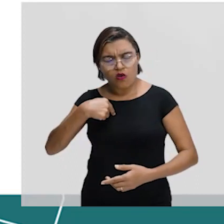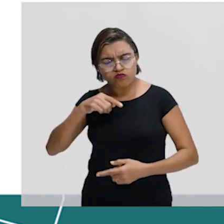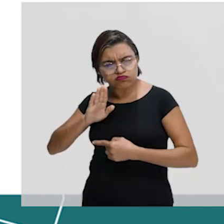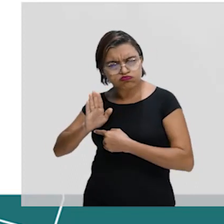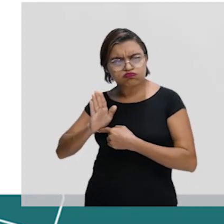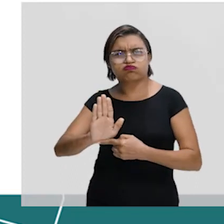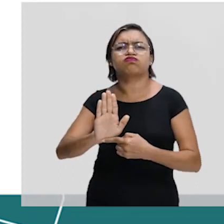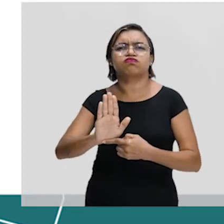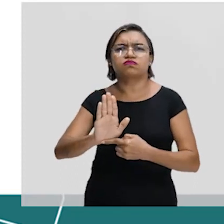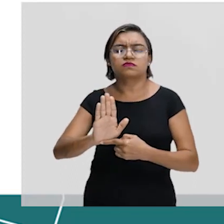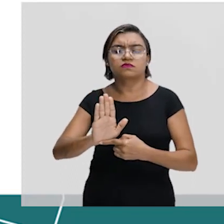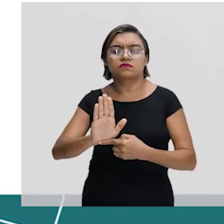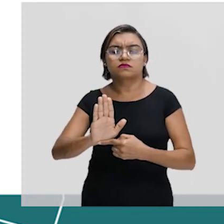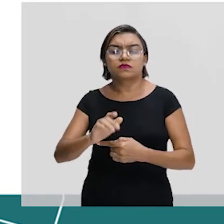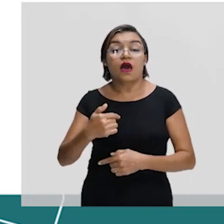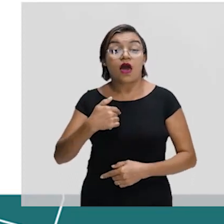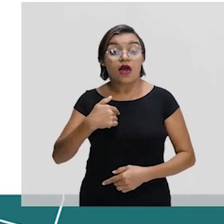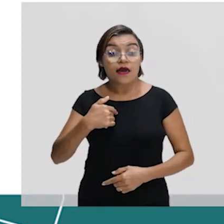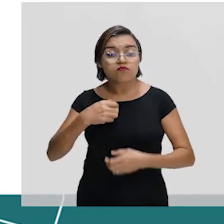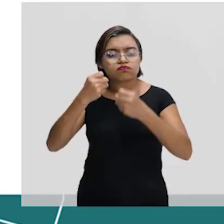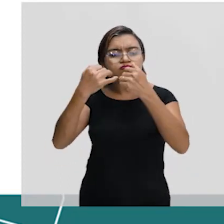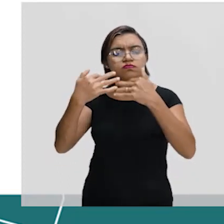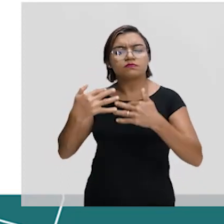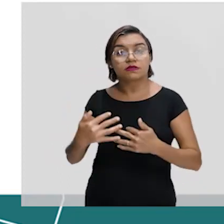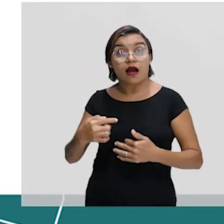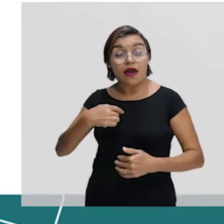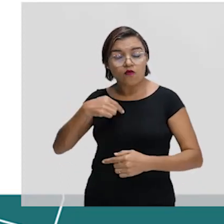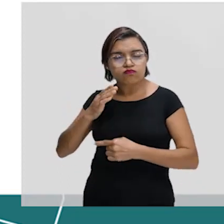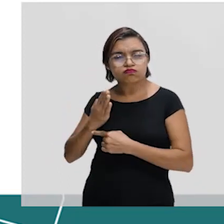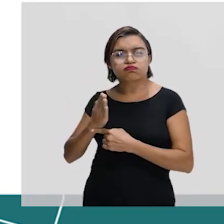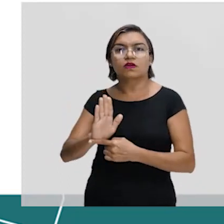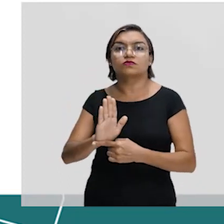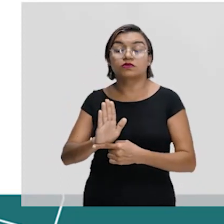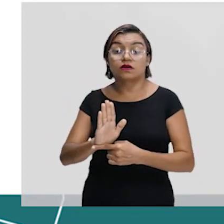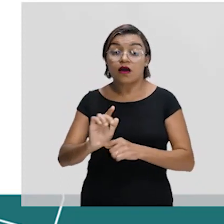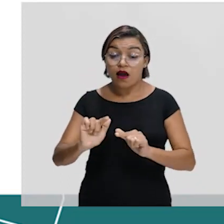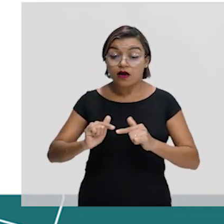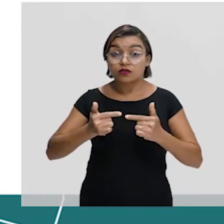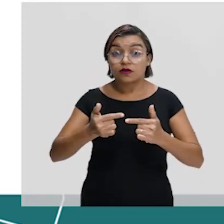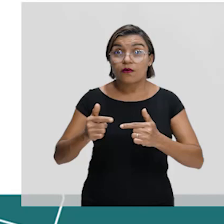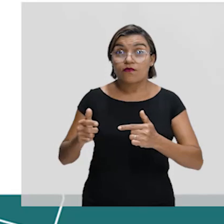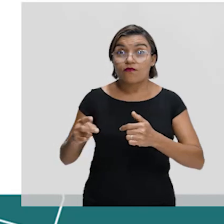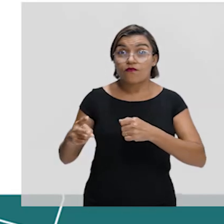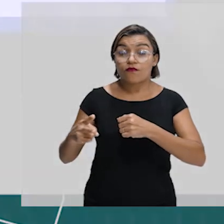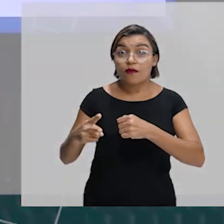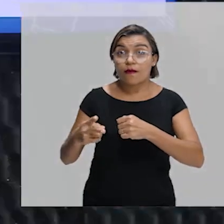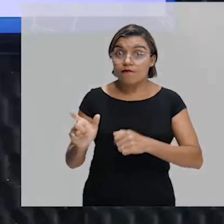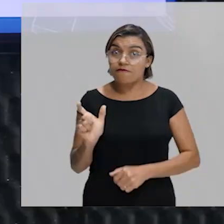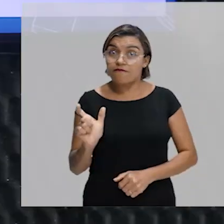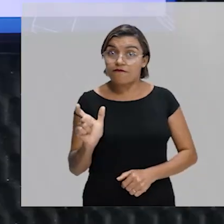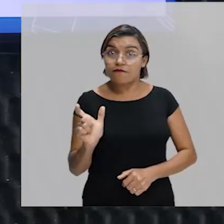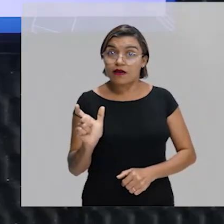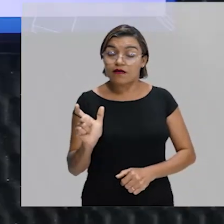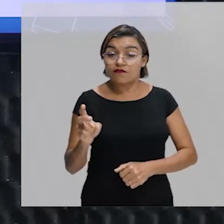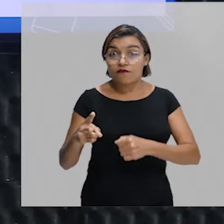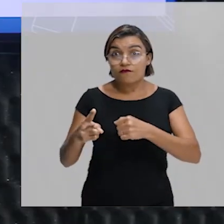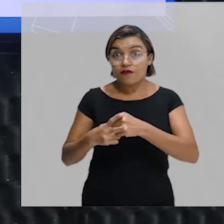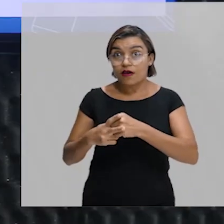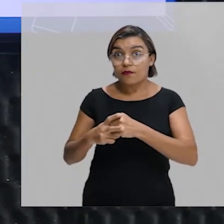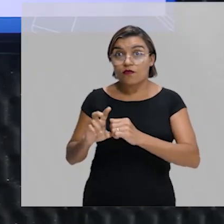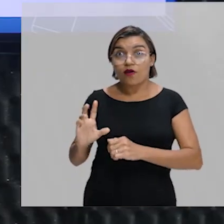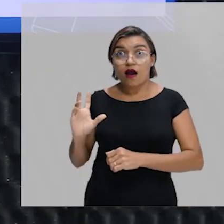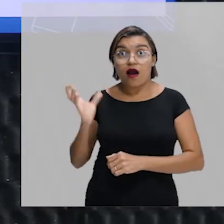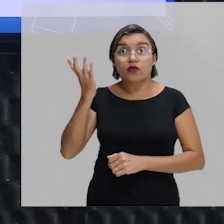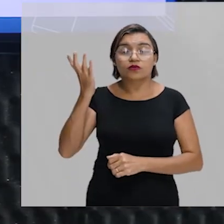te ajudar. Eu estou reiterando, eu estou ressaltando a ação do verbo acontecer, né? Que aconteça o que acontecer.